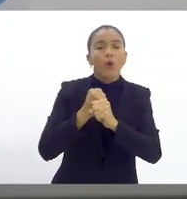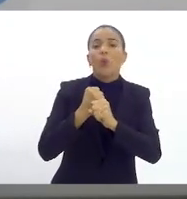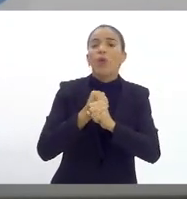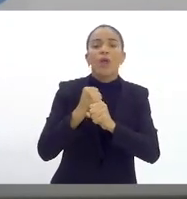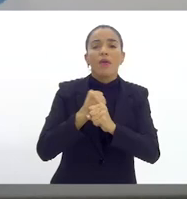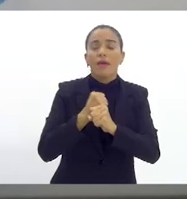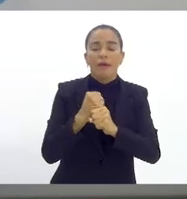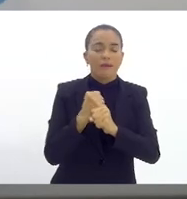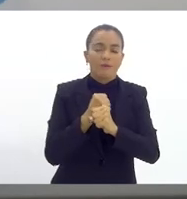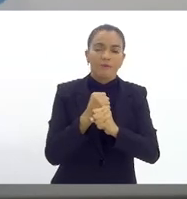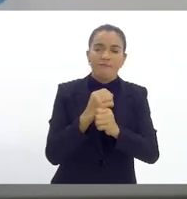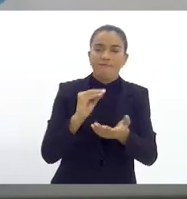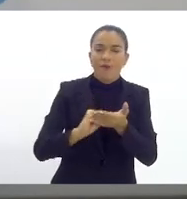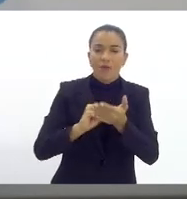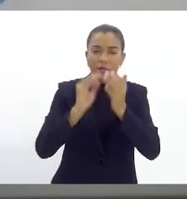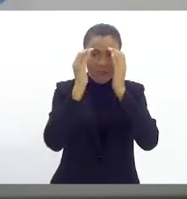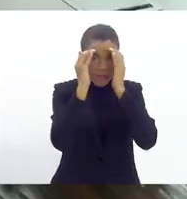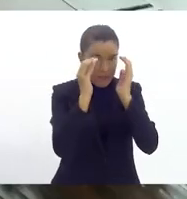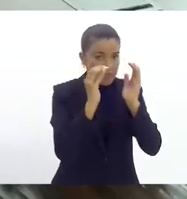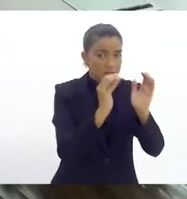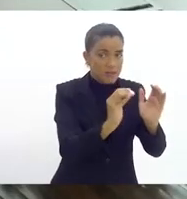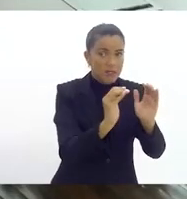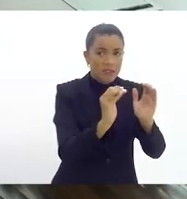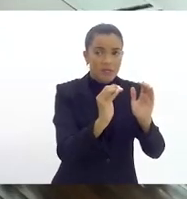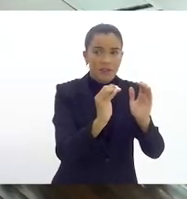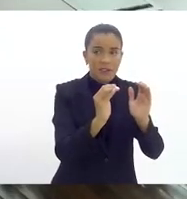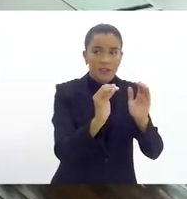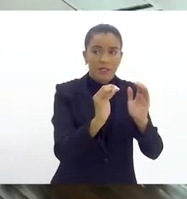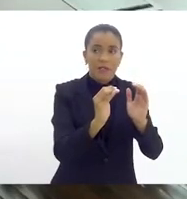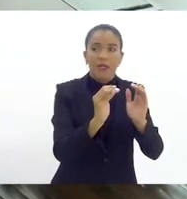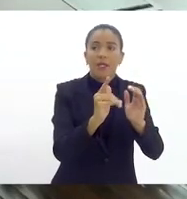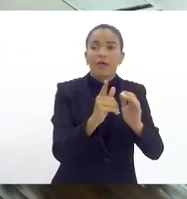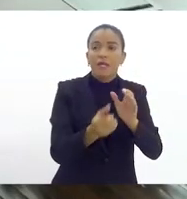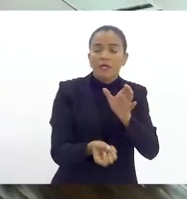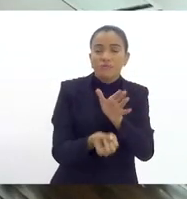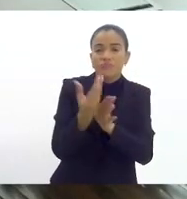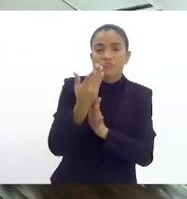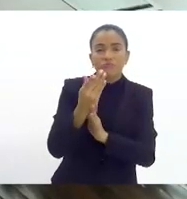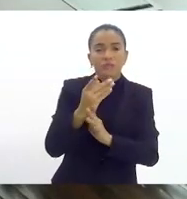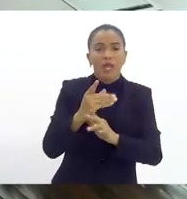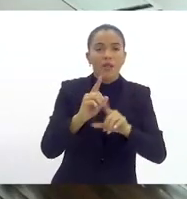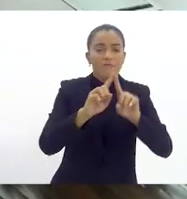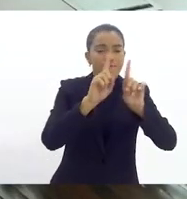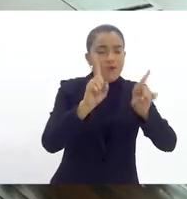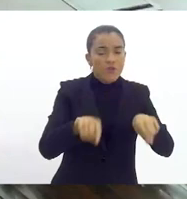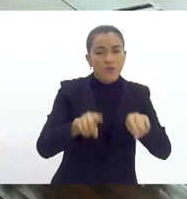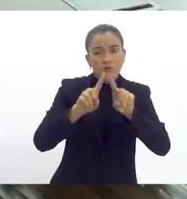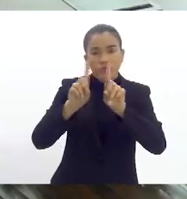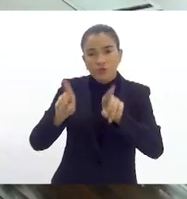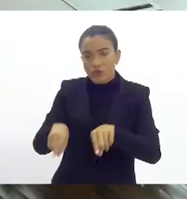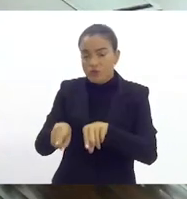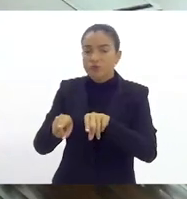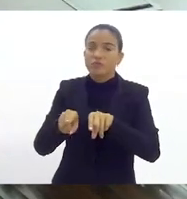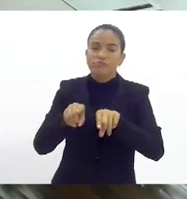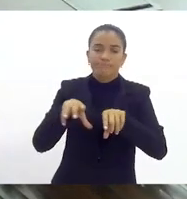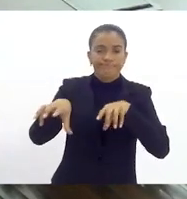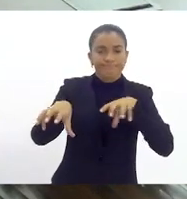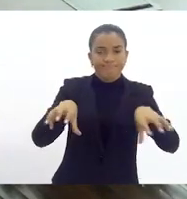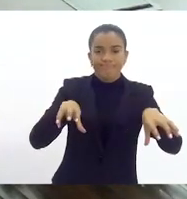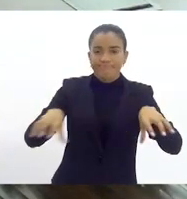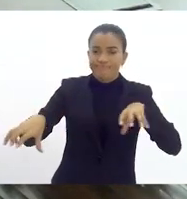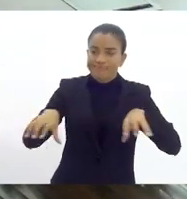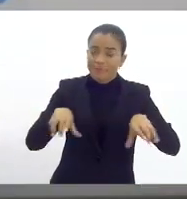da própria CLT que faz que estabelece as atribuições necessárias e as demarcações devidas